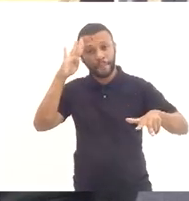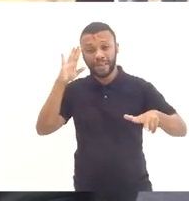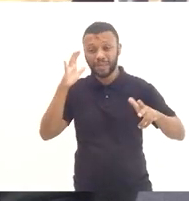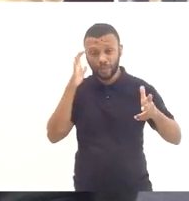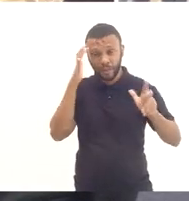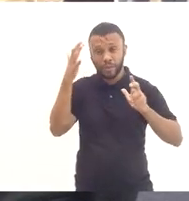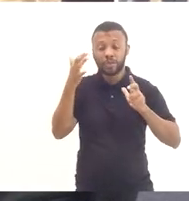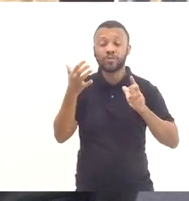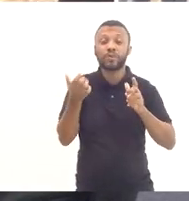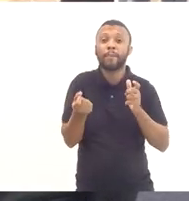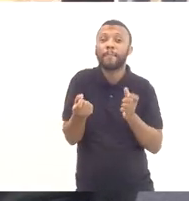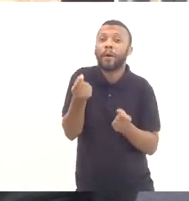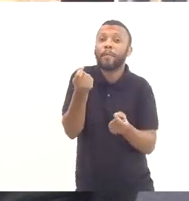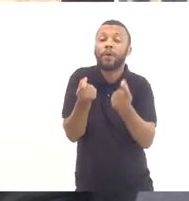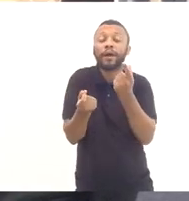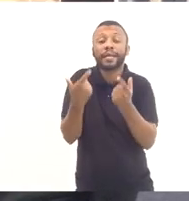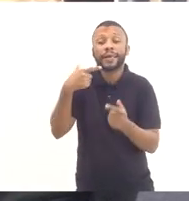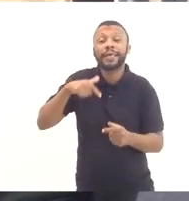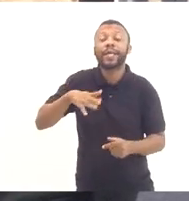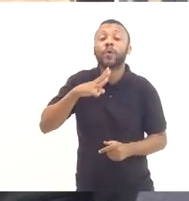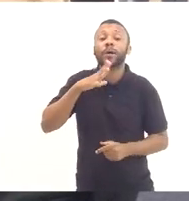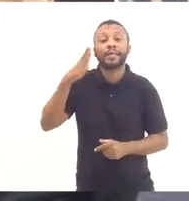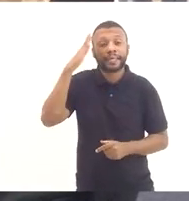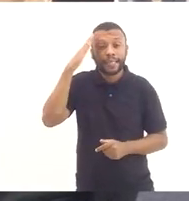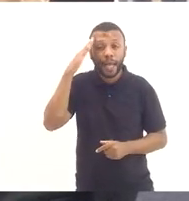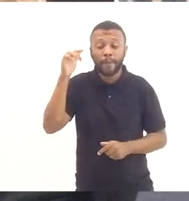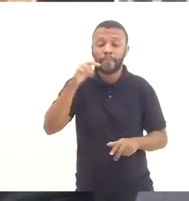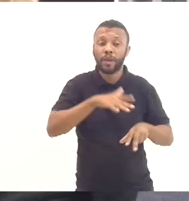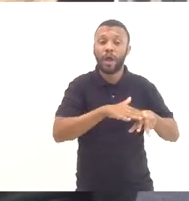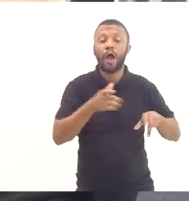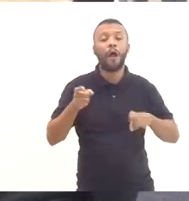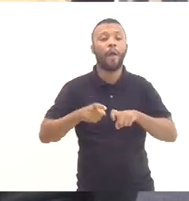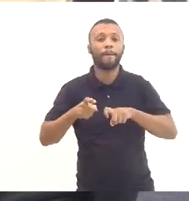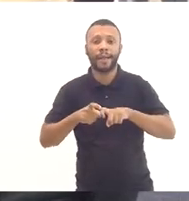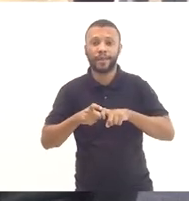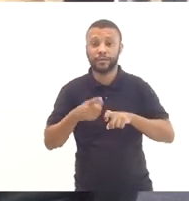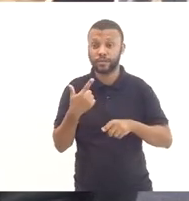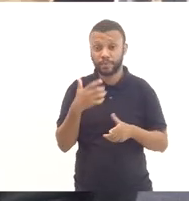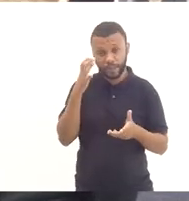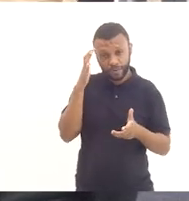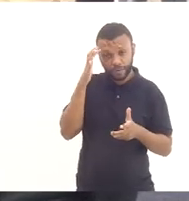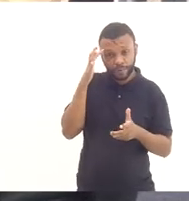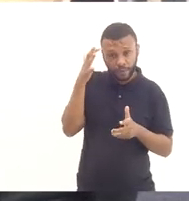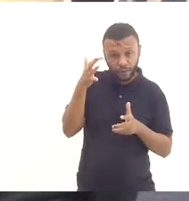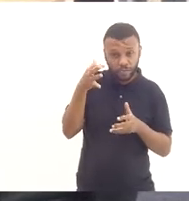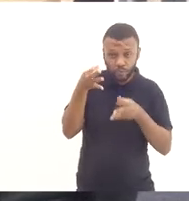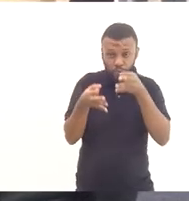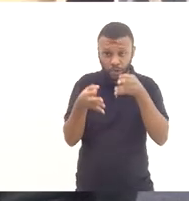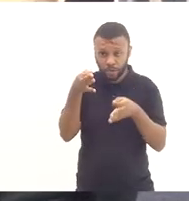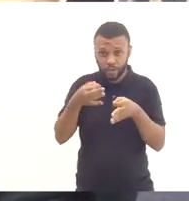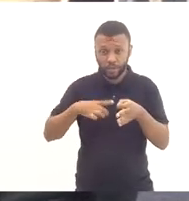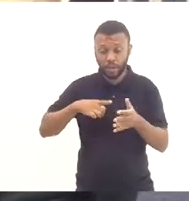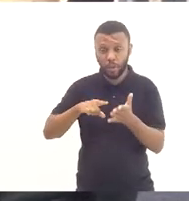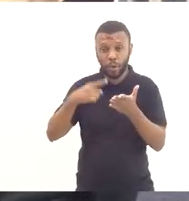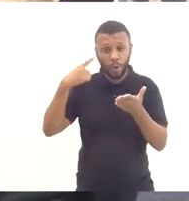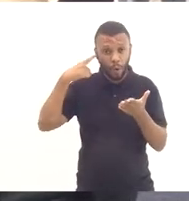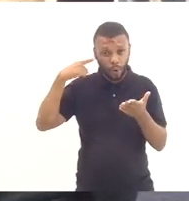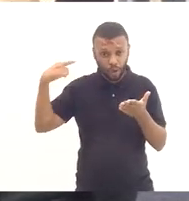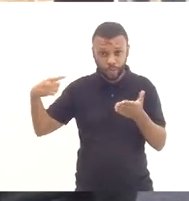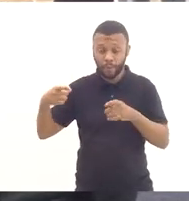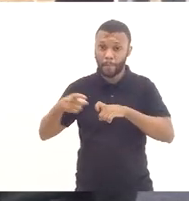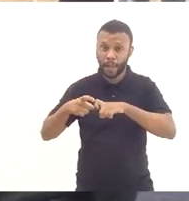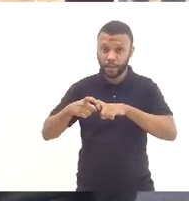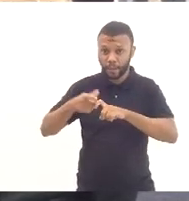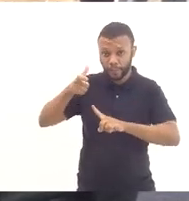quem sabe do paciente ao médico que cuida dele então eu na minha visão de julgadora se eu tenho um laudo médico que diz que aquela pessoa